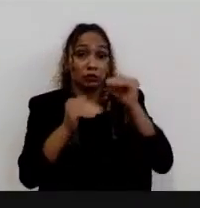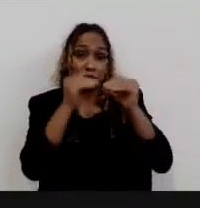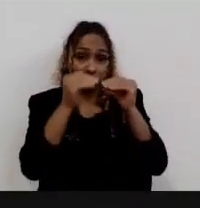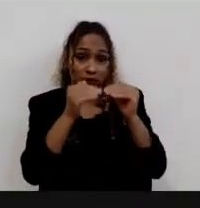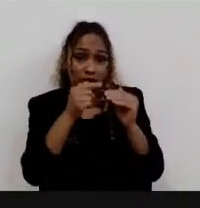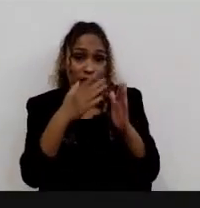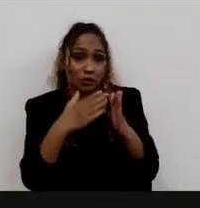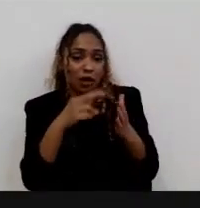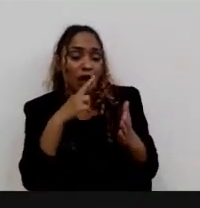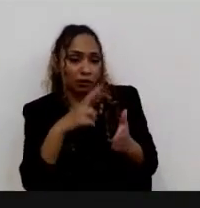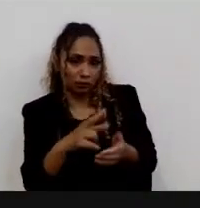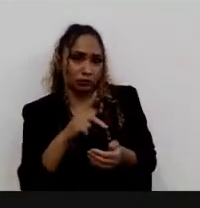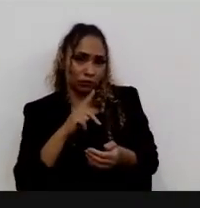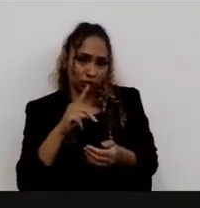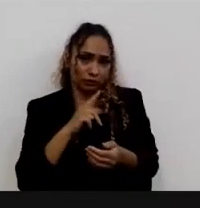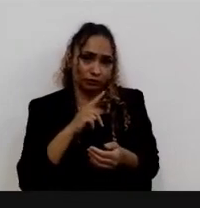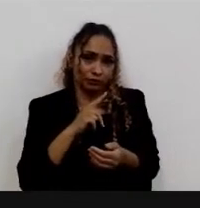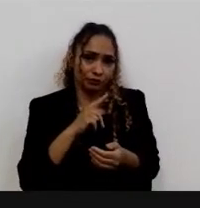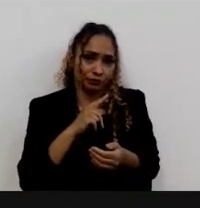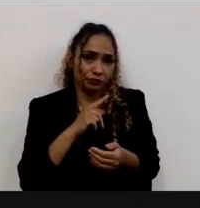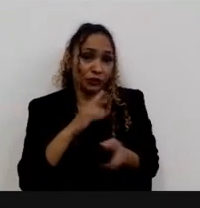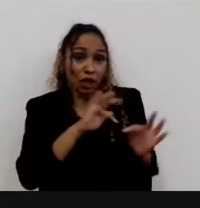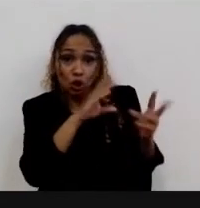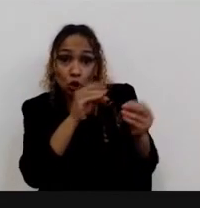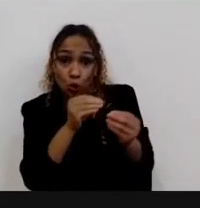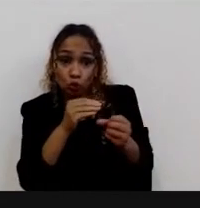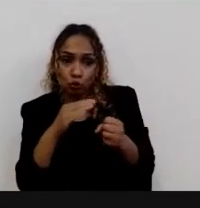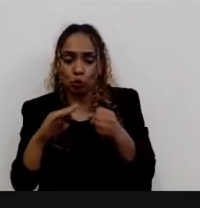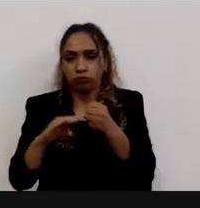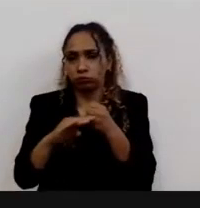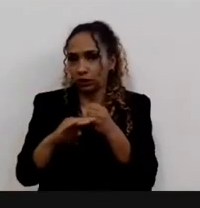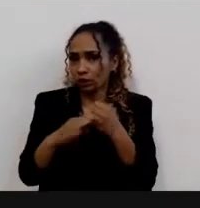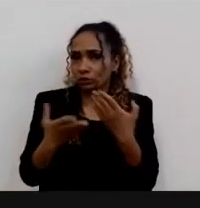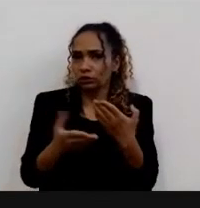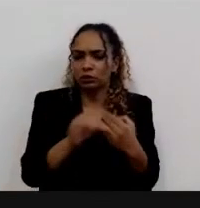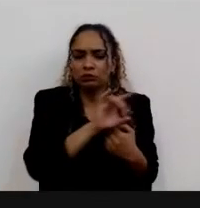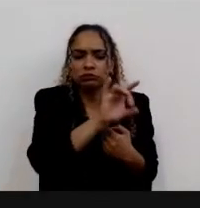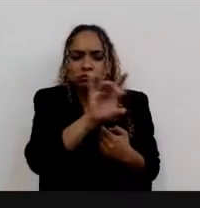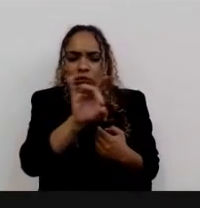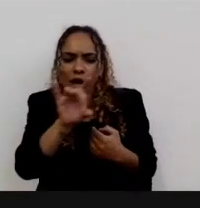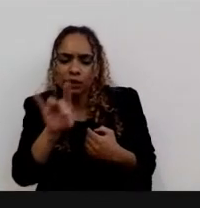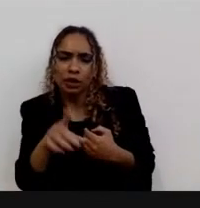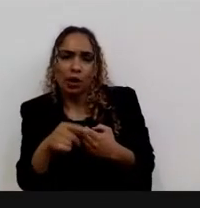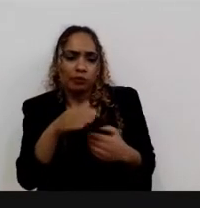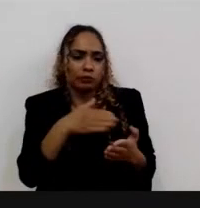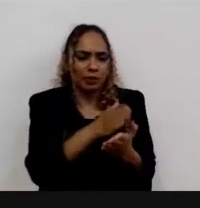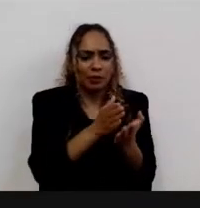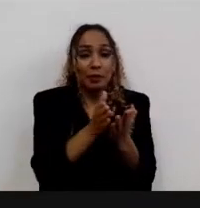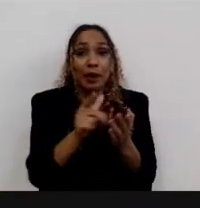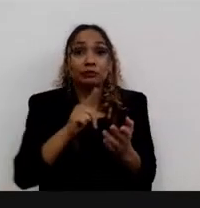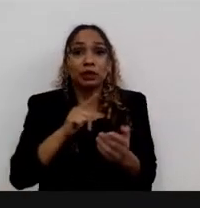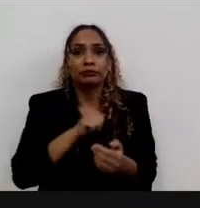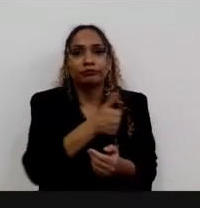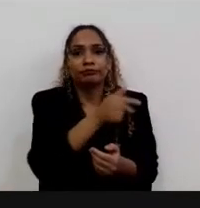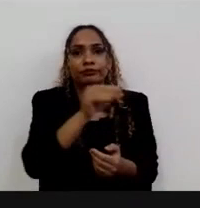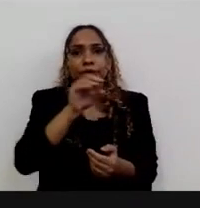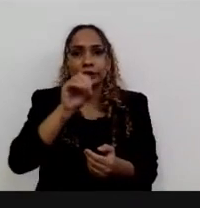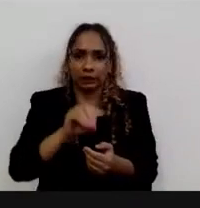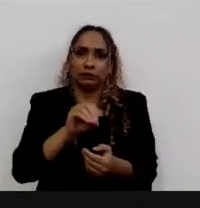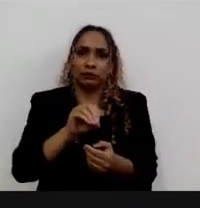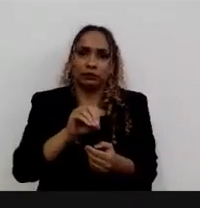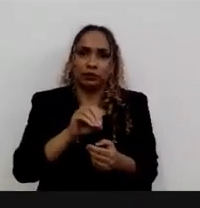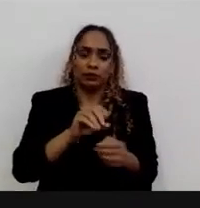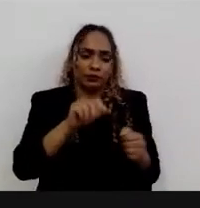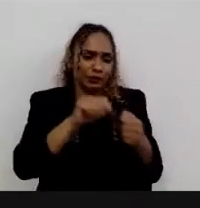processamento realizado parcialmente ou totalmente. Só que nós devemos fazer isso, gente, para cada uma dessas linhas, possui 100 linhas. Se fôssemos